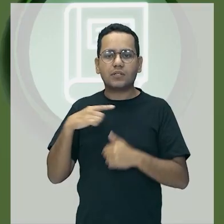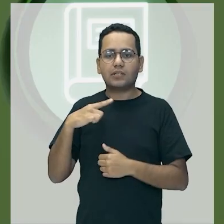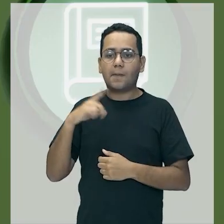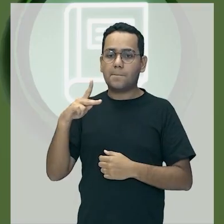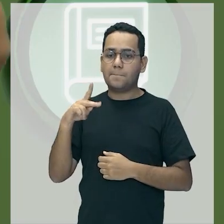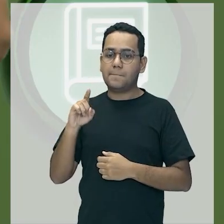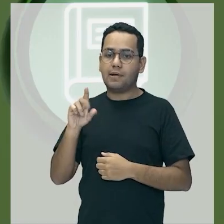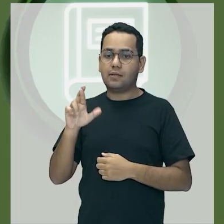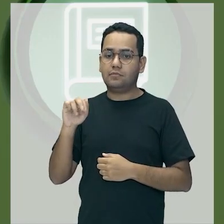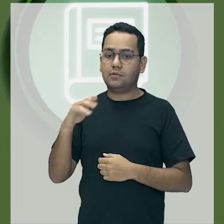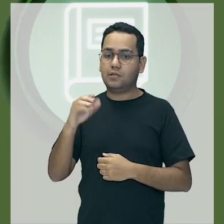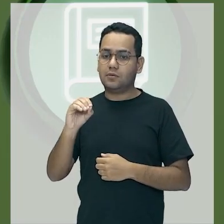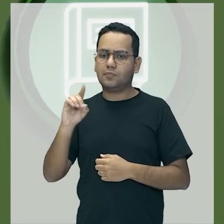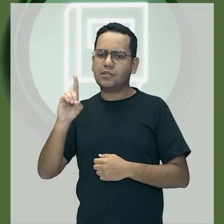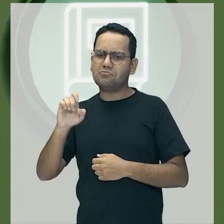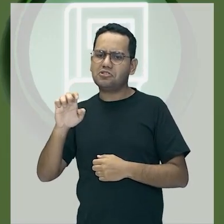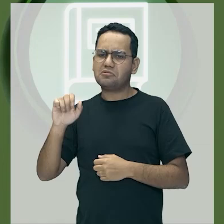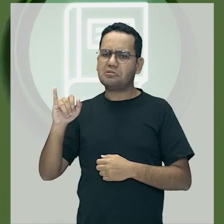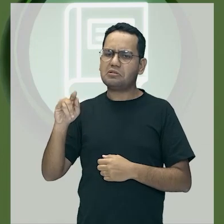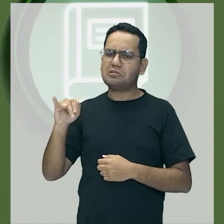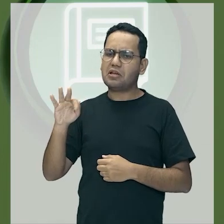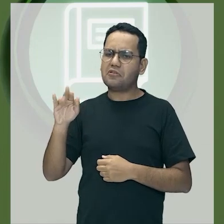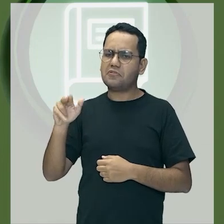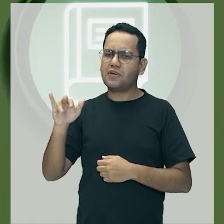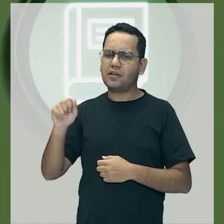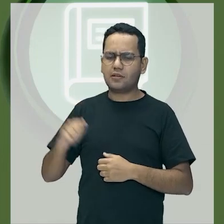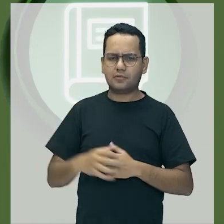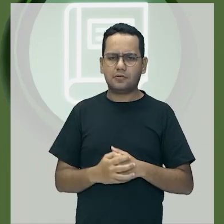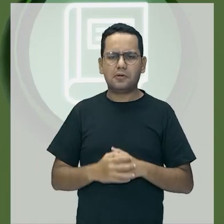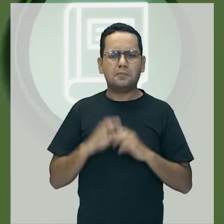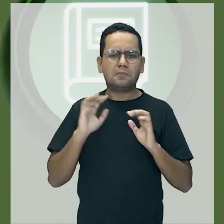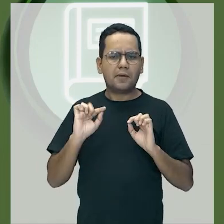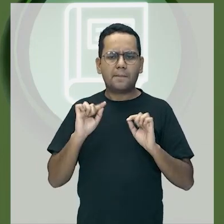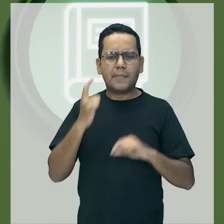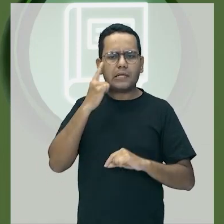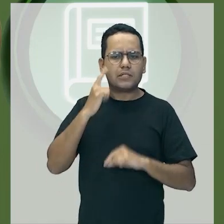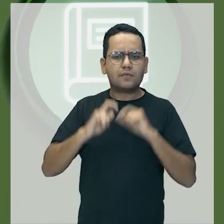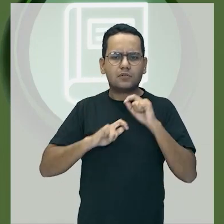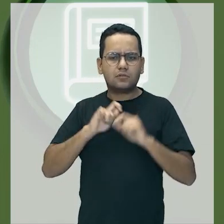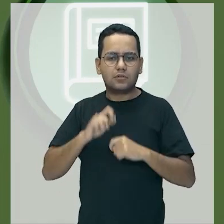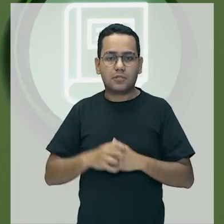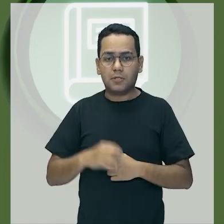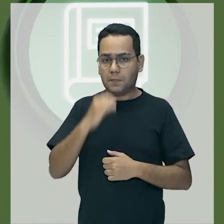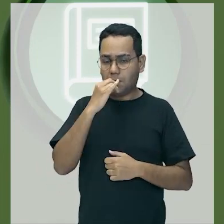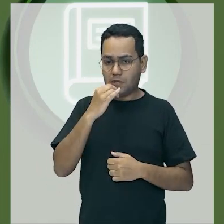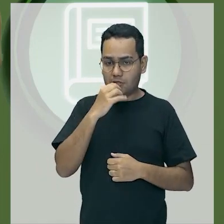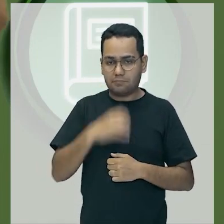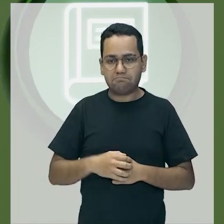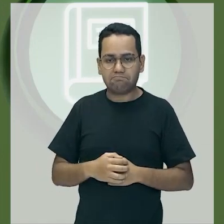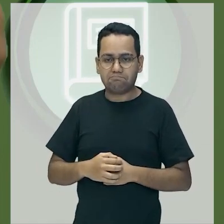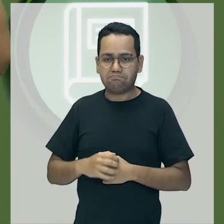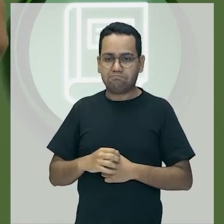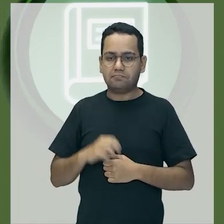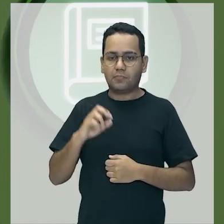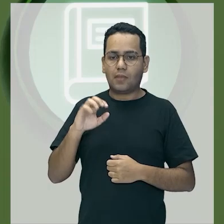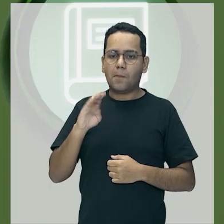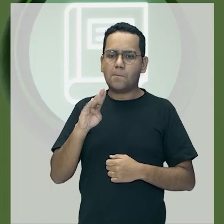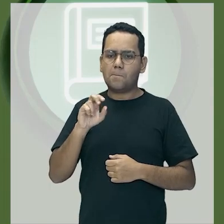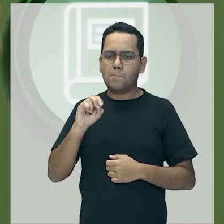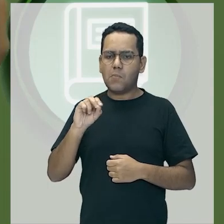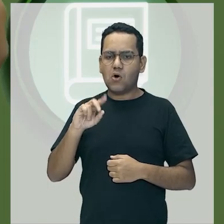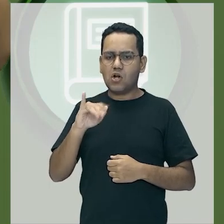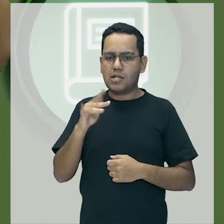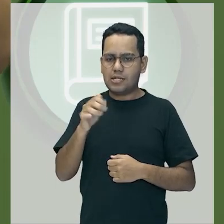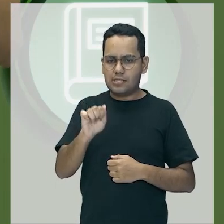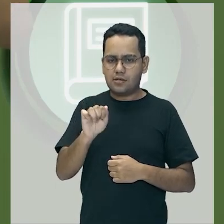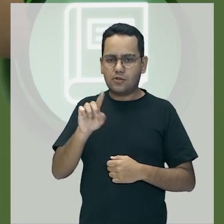interferência. E aí, o que se pensava? Ora, se eu pegar bolinhas de gude e jogar em dois buracos,